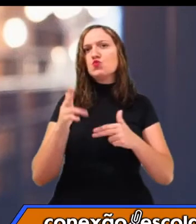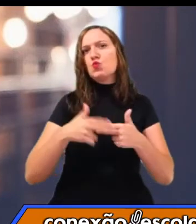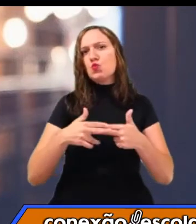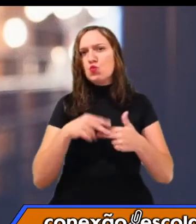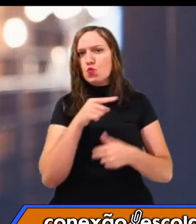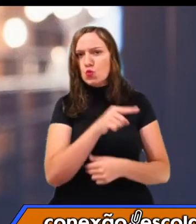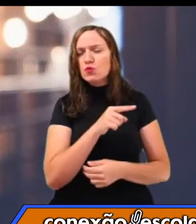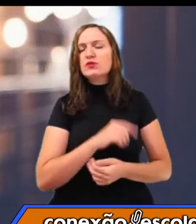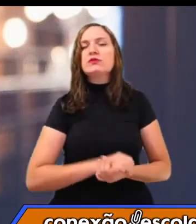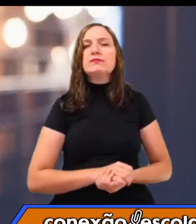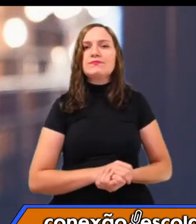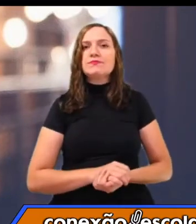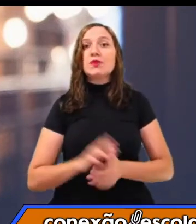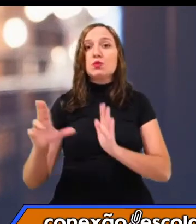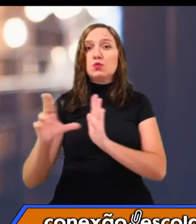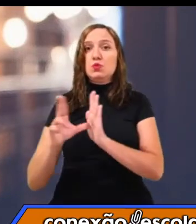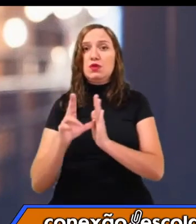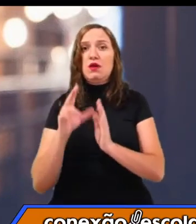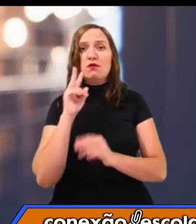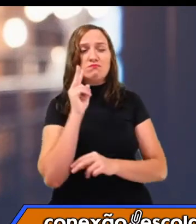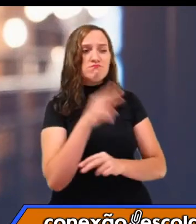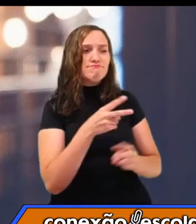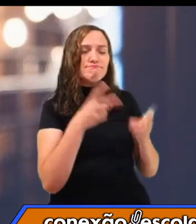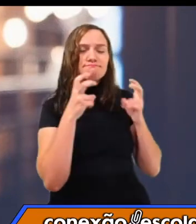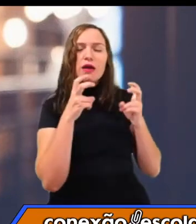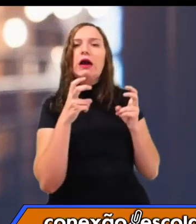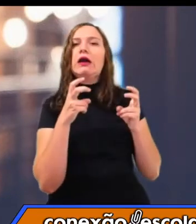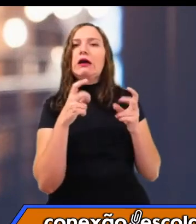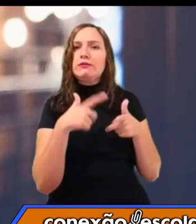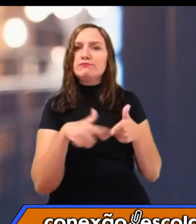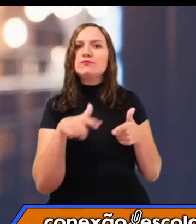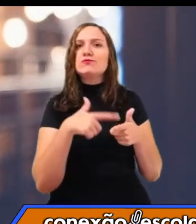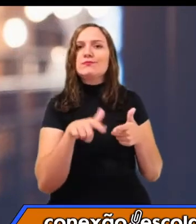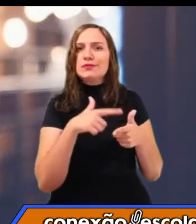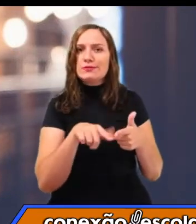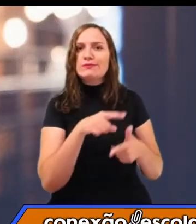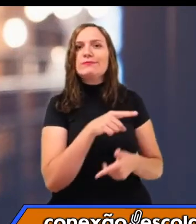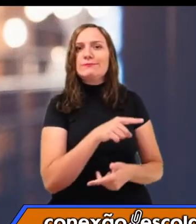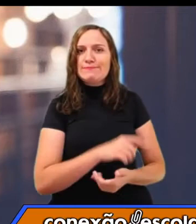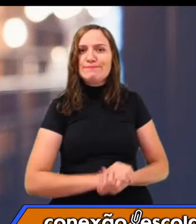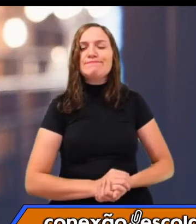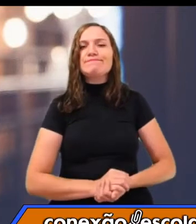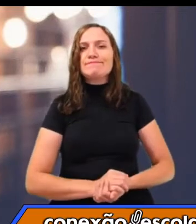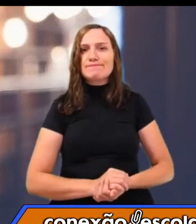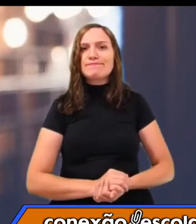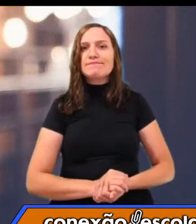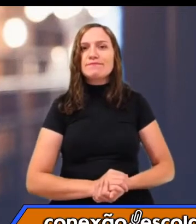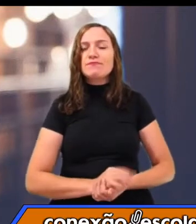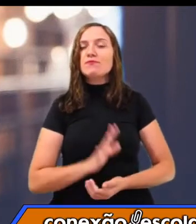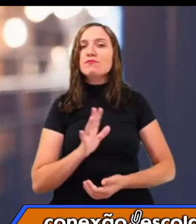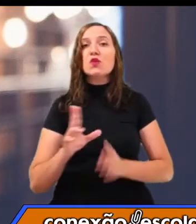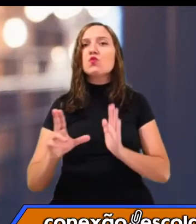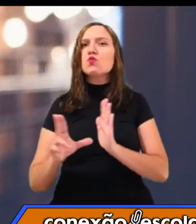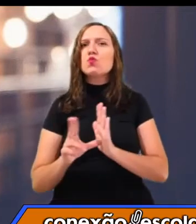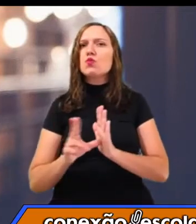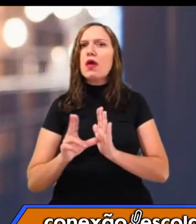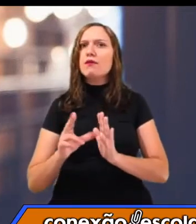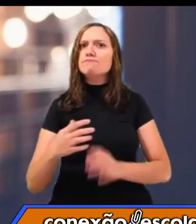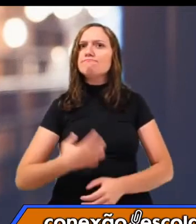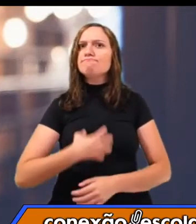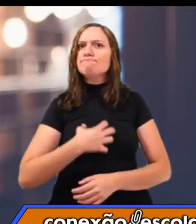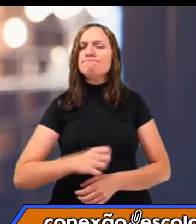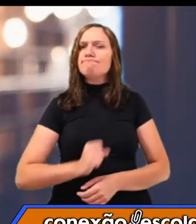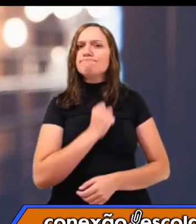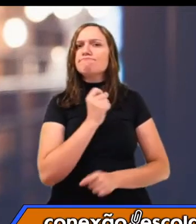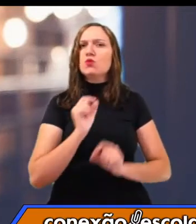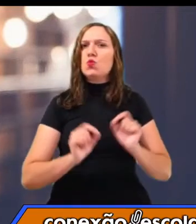ele viu isso como um problema. E aí o estopim para Lutero foi quando a igreja começou